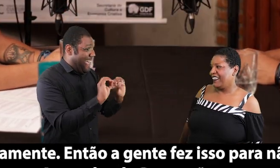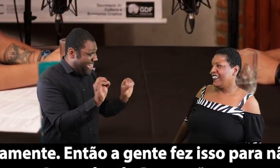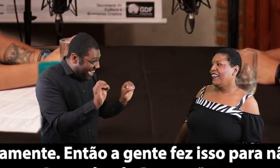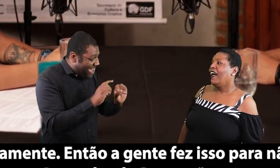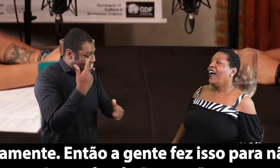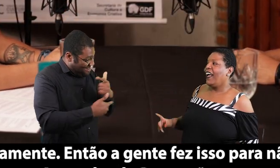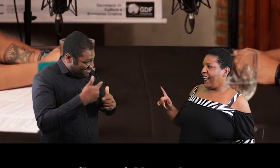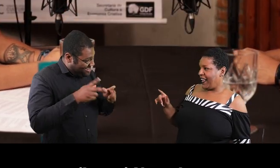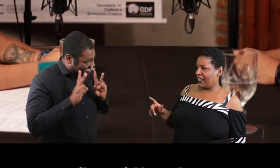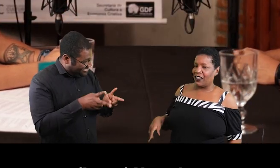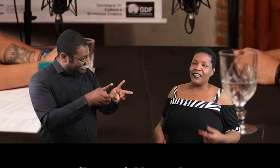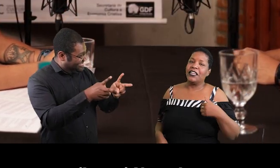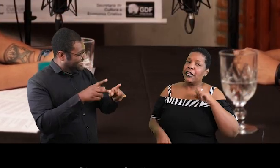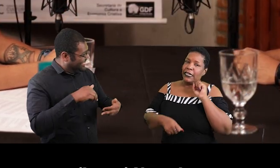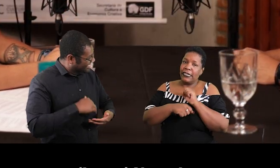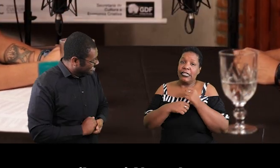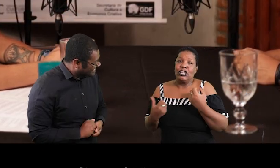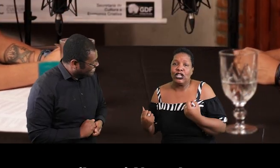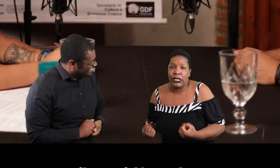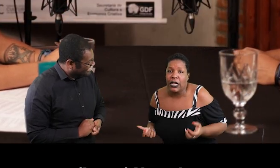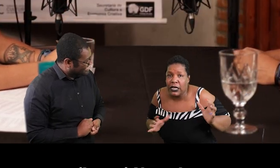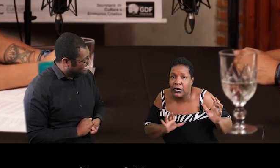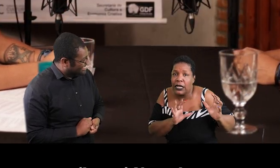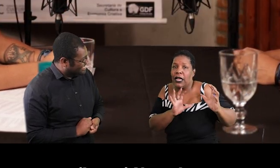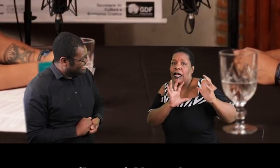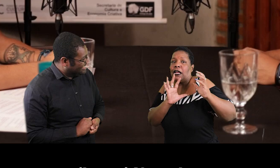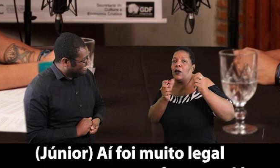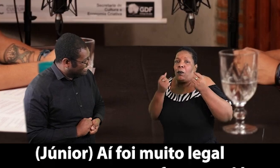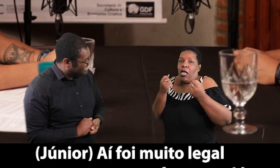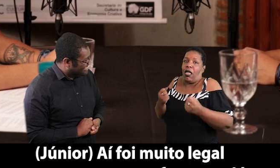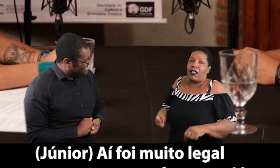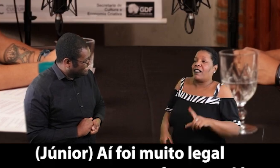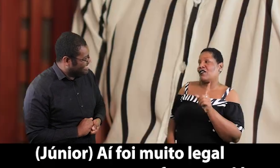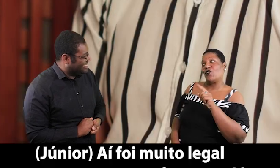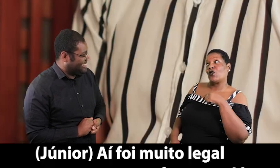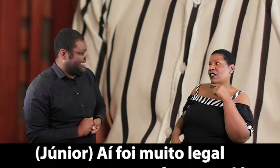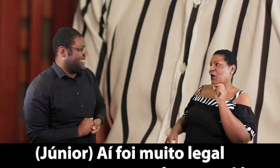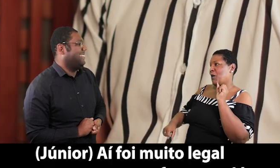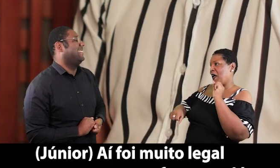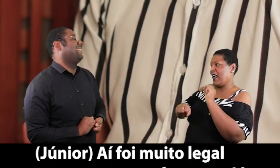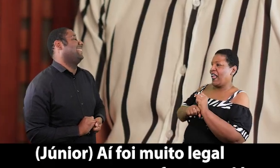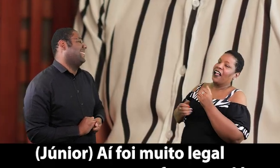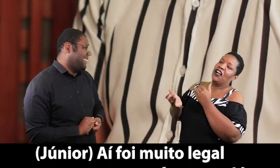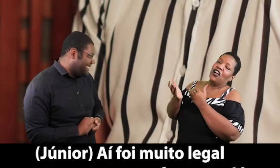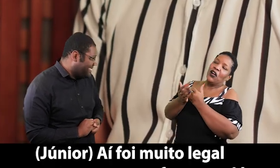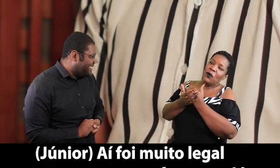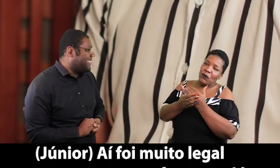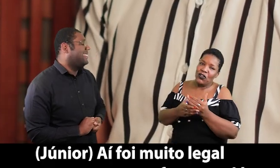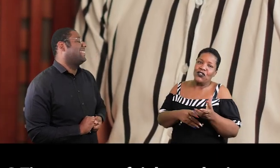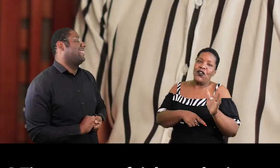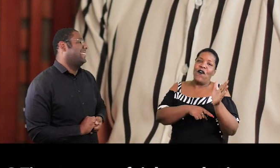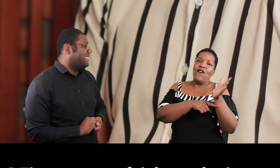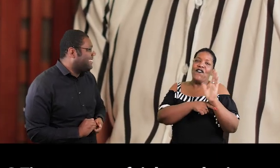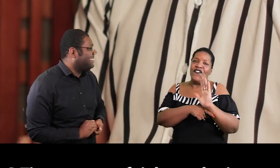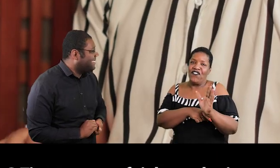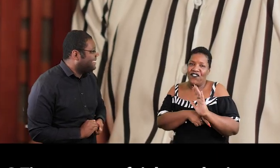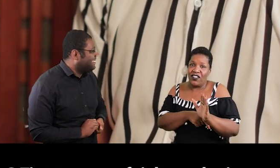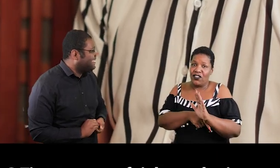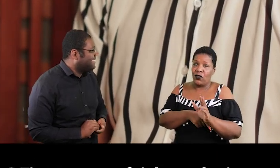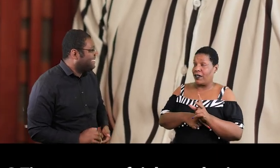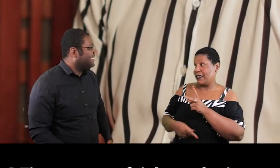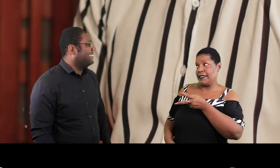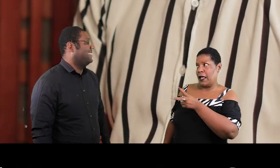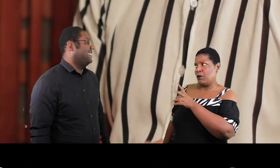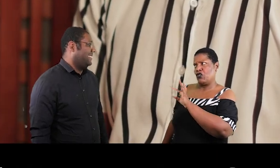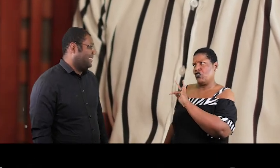Nossa. Então a gente fez isso pra não parar aprendendo percussão. Aí foi muito legal que a gente começou a fazer os vídeos. O Thiago sempre foi do